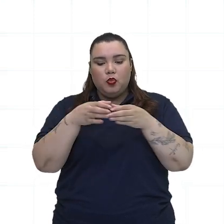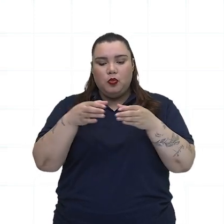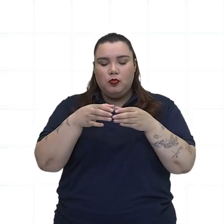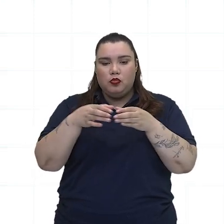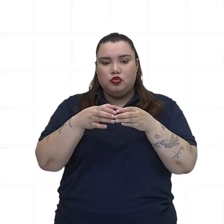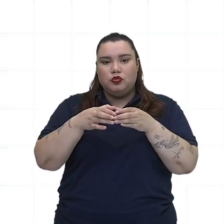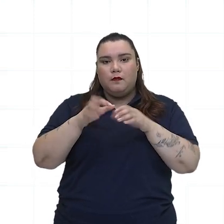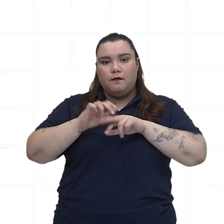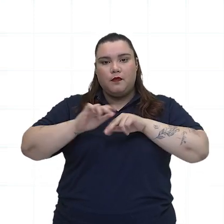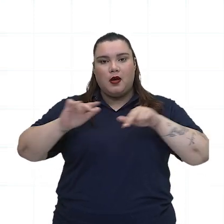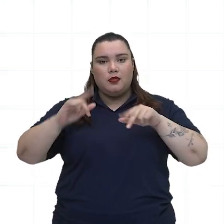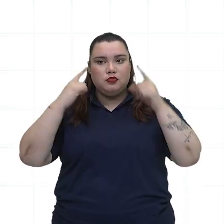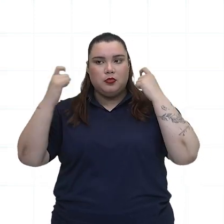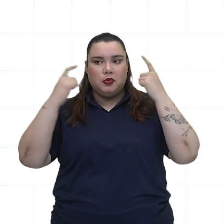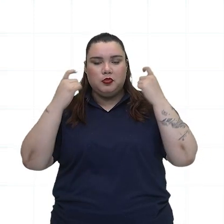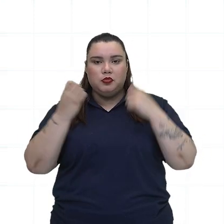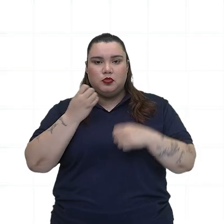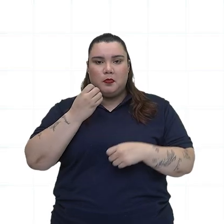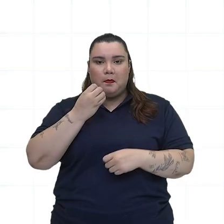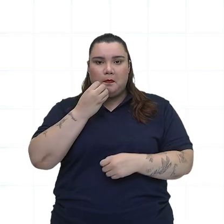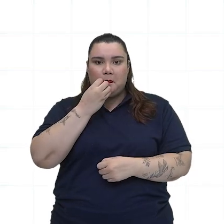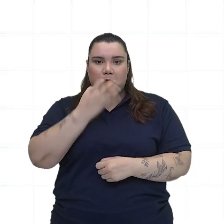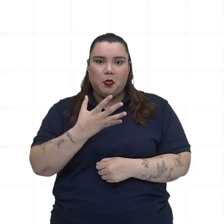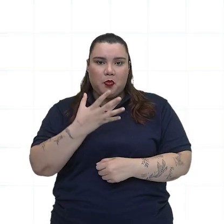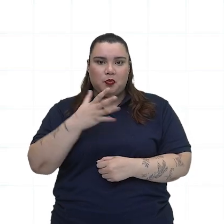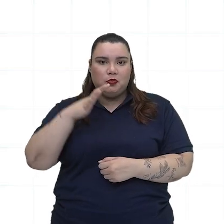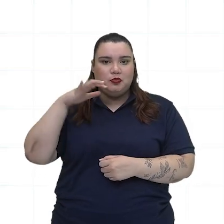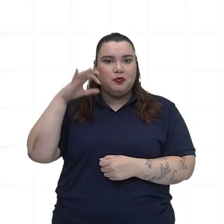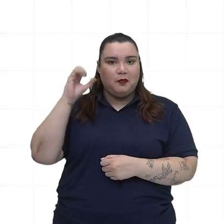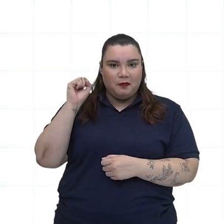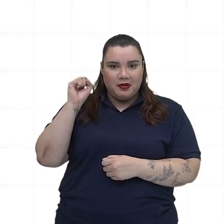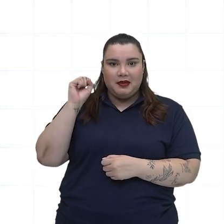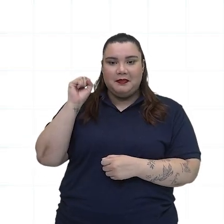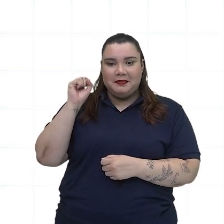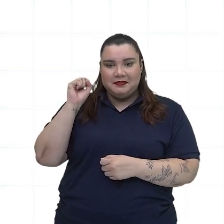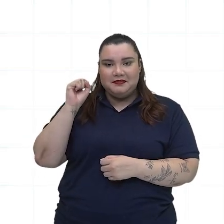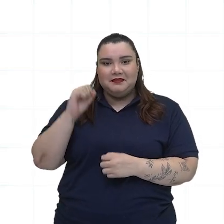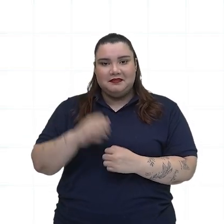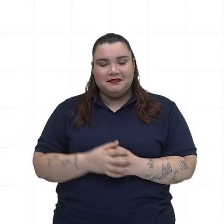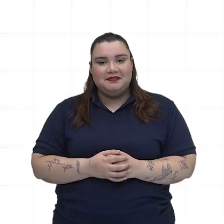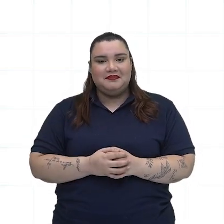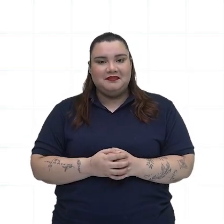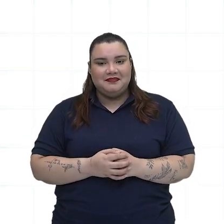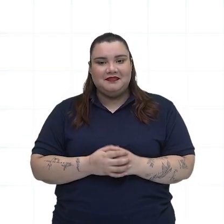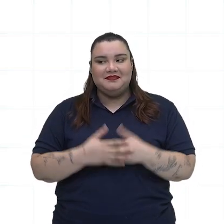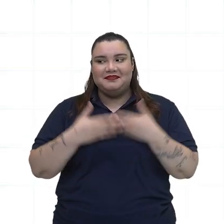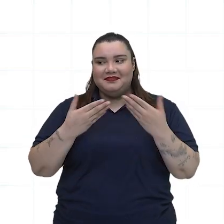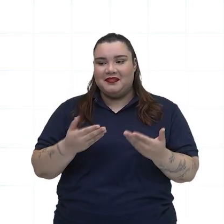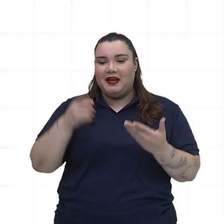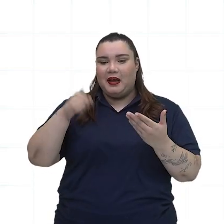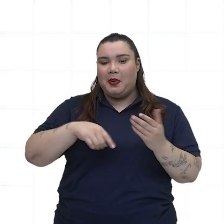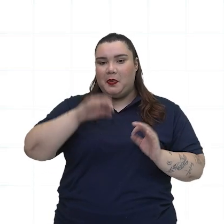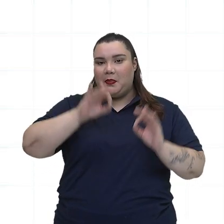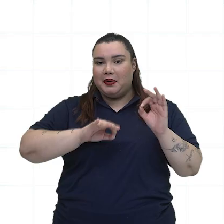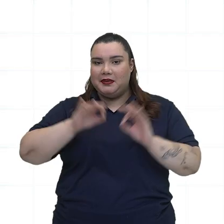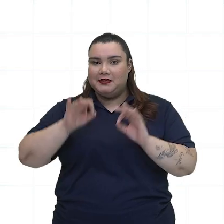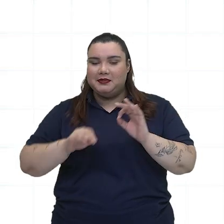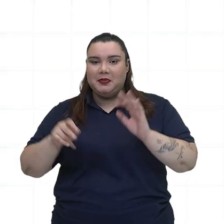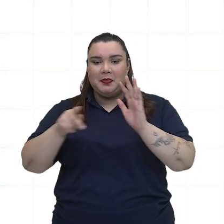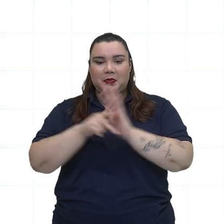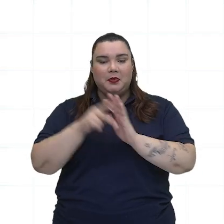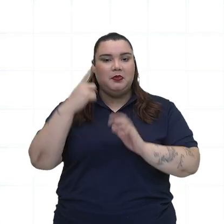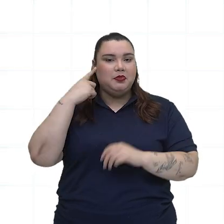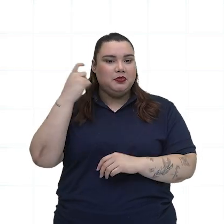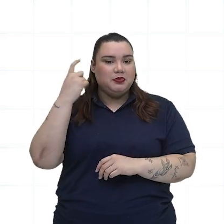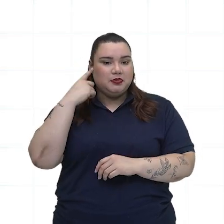conjunto agradável. Sim, a harmonia é a organização desses sons. Vocês já